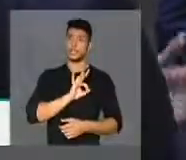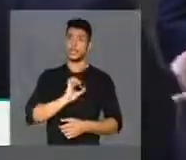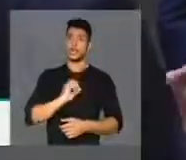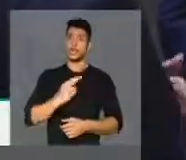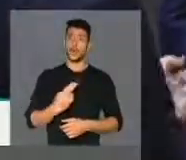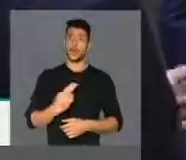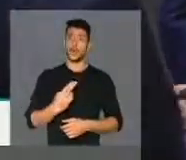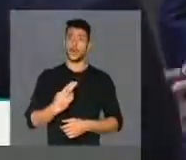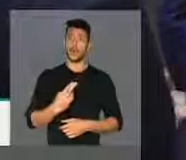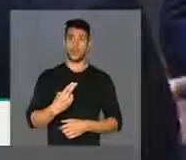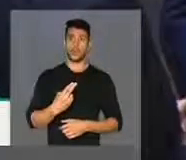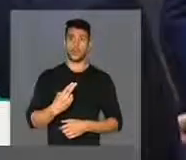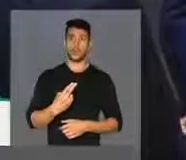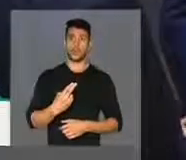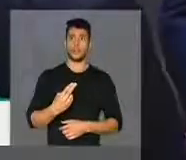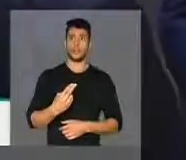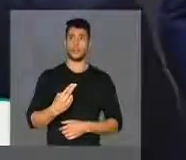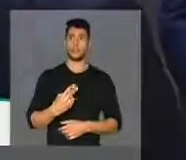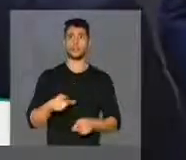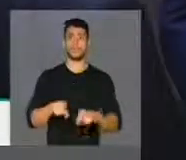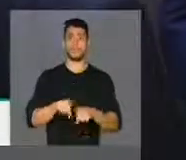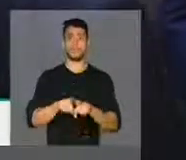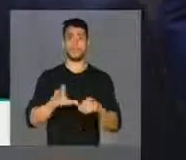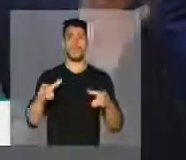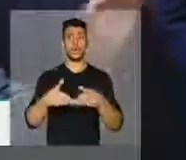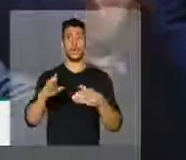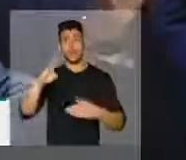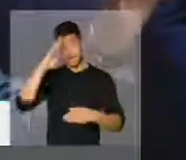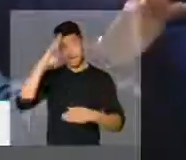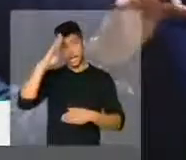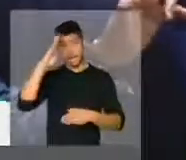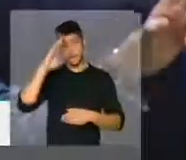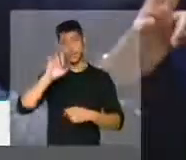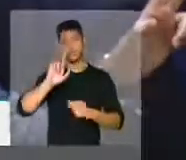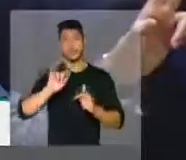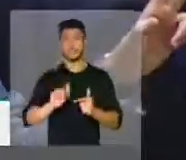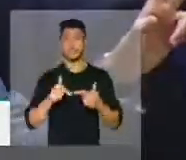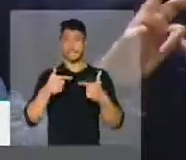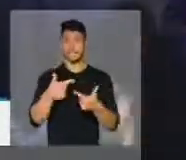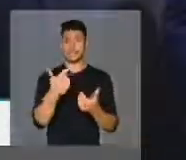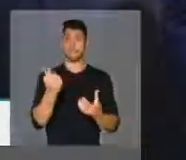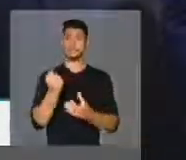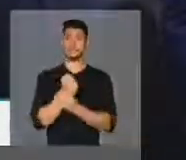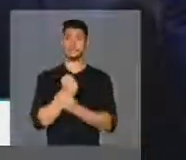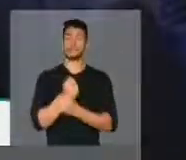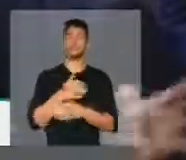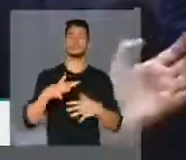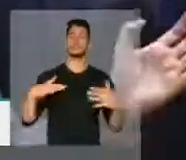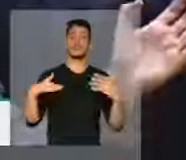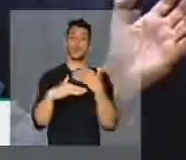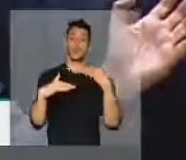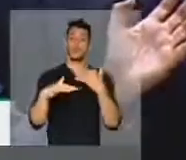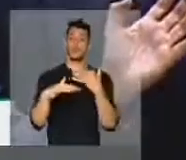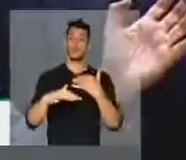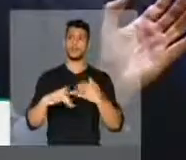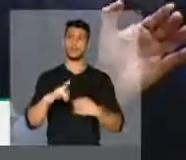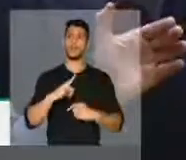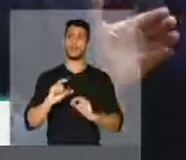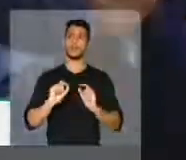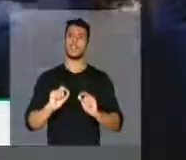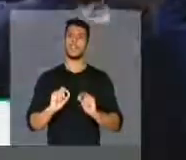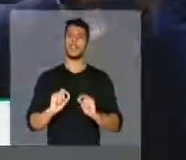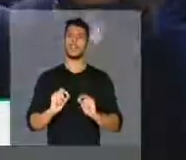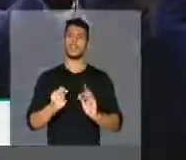ou as forças armadas, quando em ações de segurança urbana principalmente, tenham um excludente de